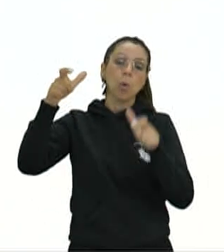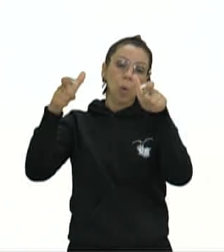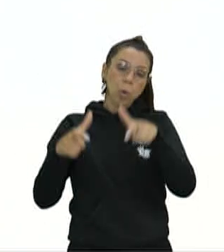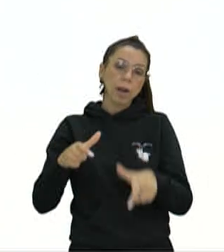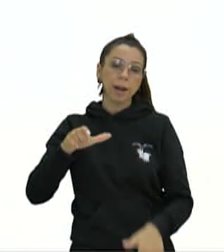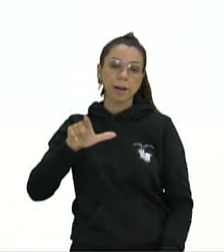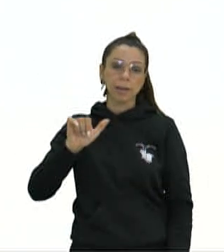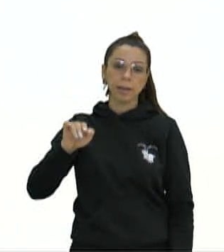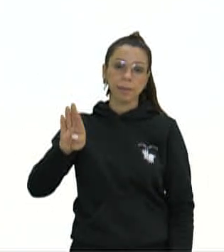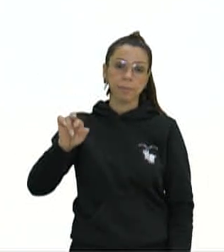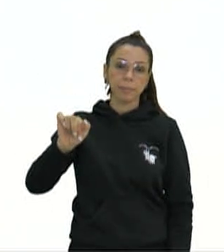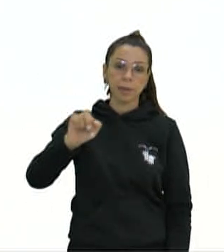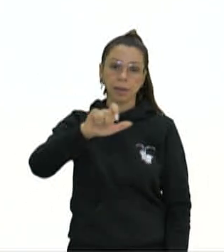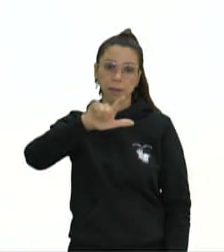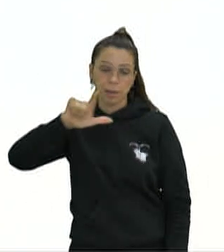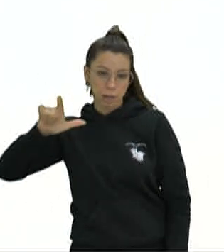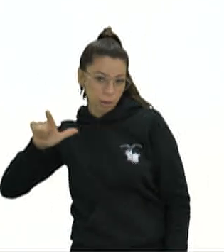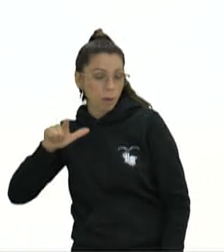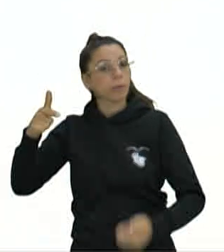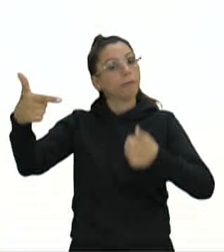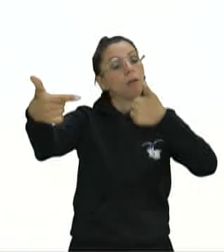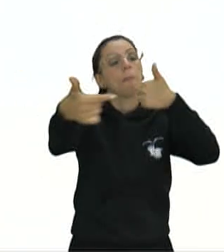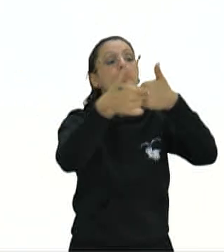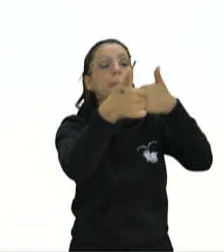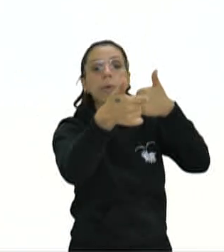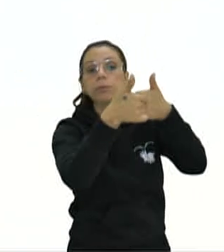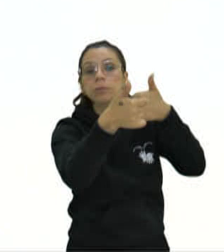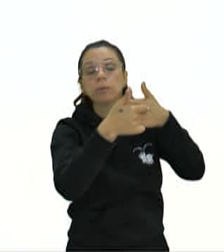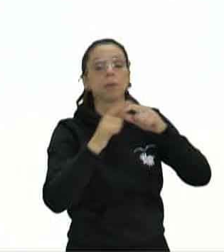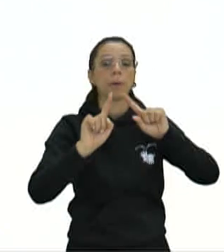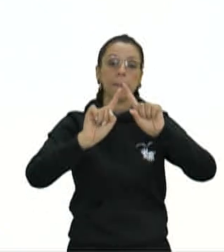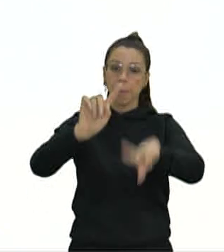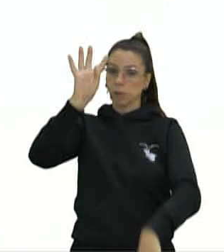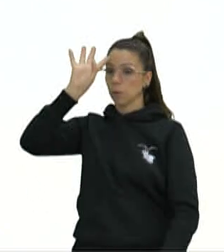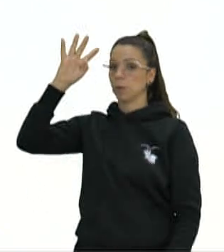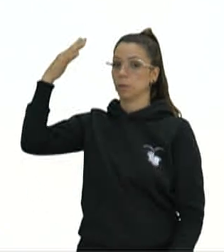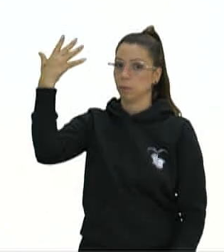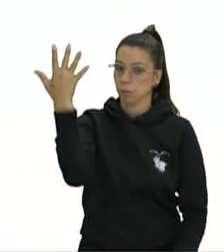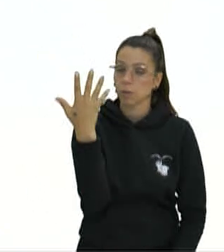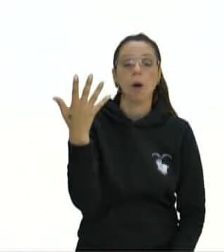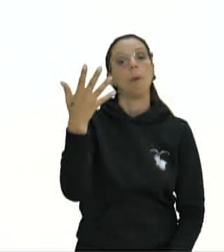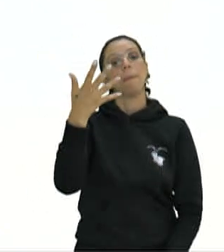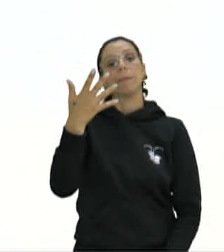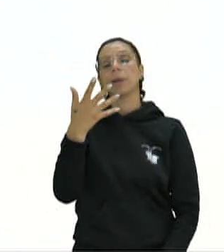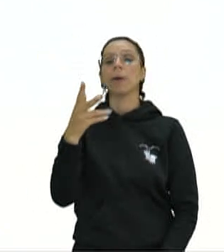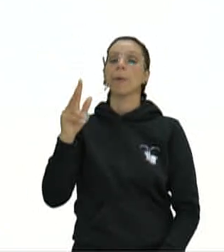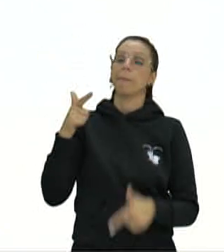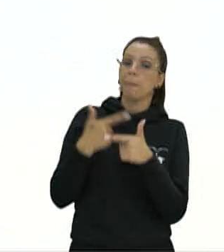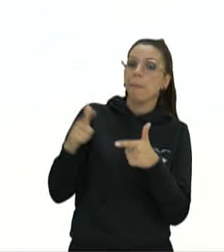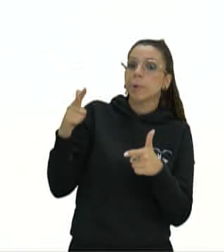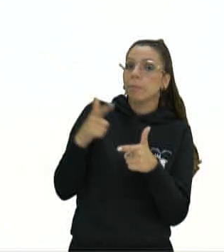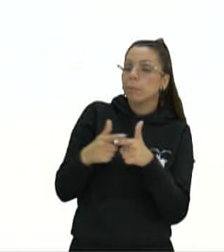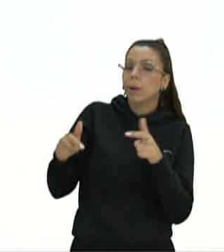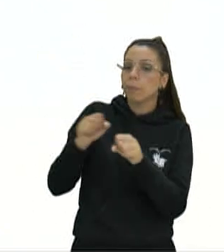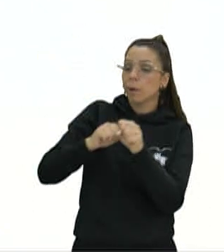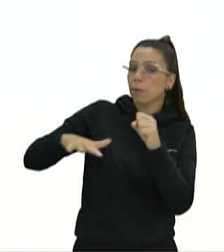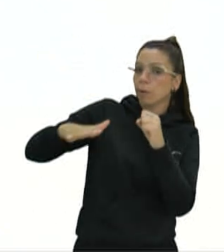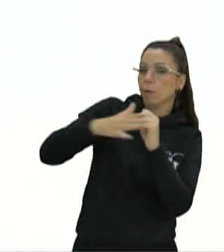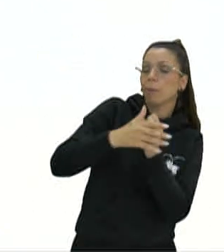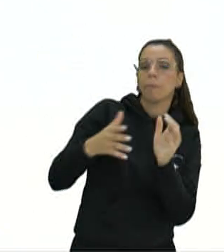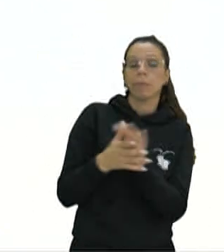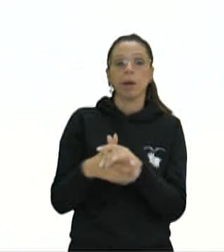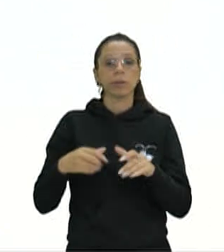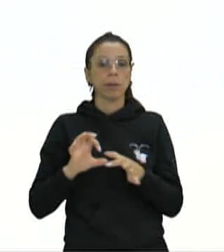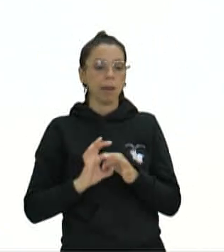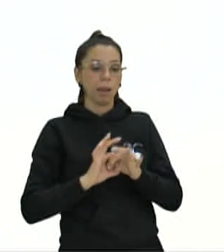efeitos como necessariamente positivos. Soluções para as questões sociais nas leis do mercado, mais livre